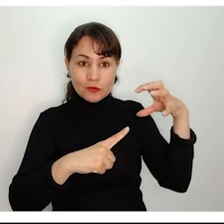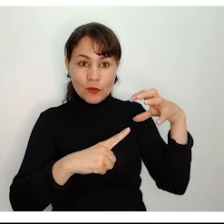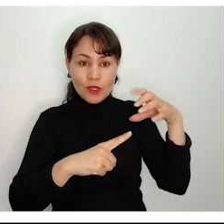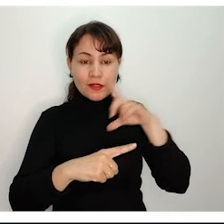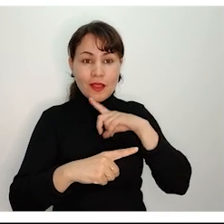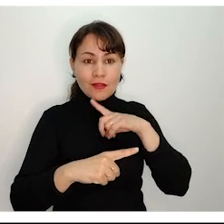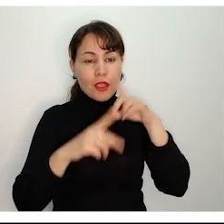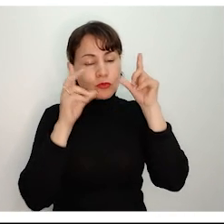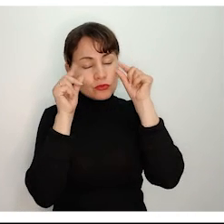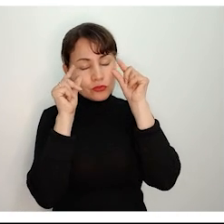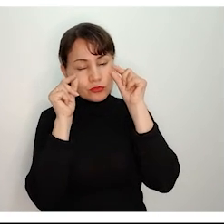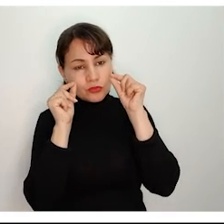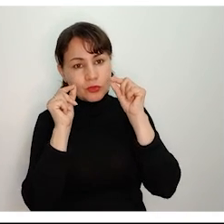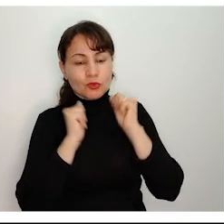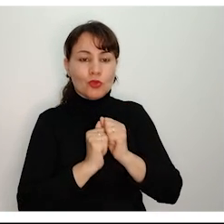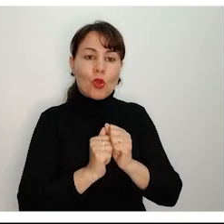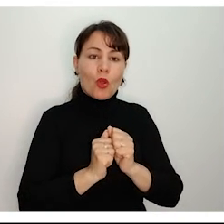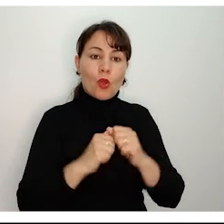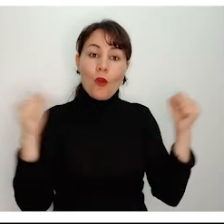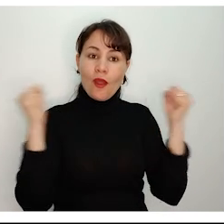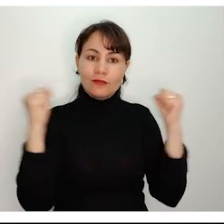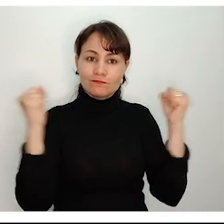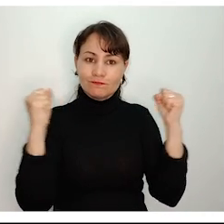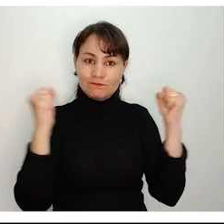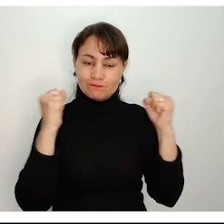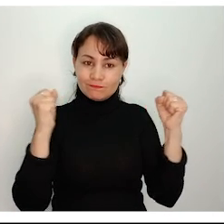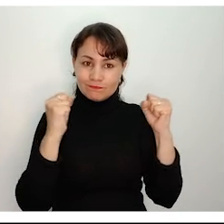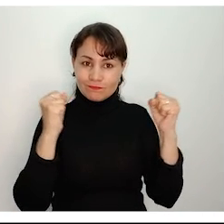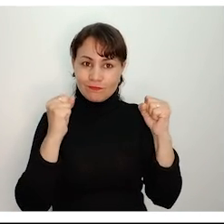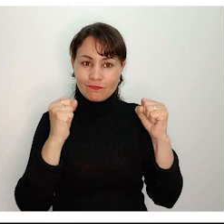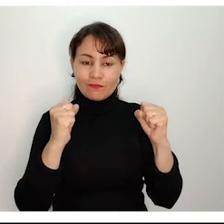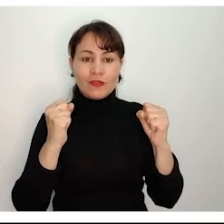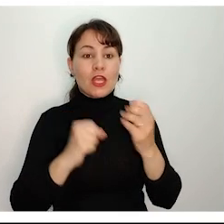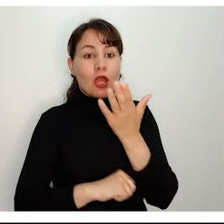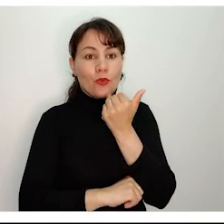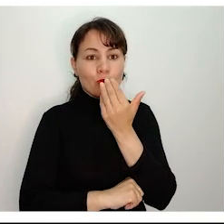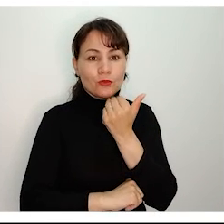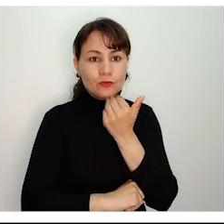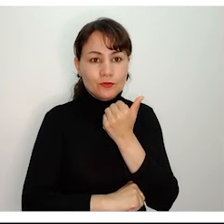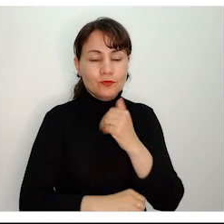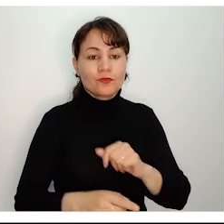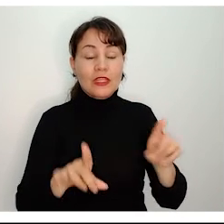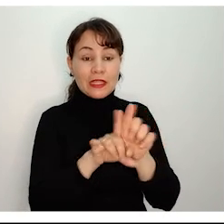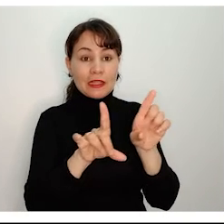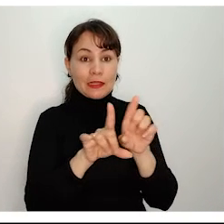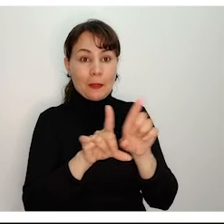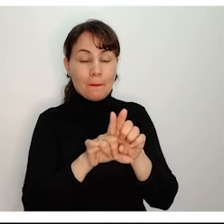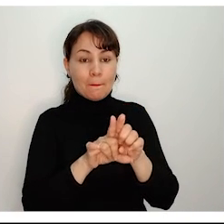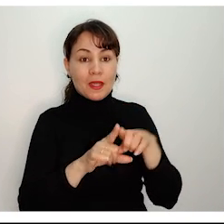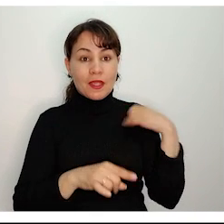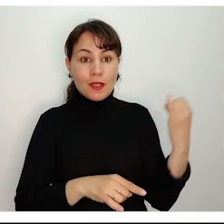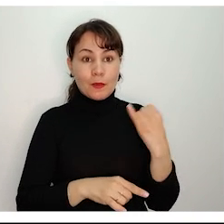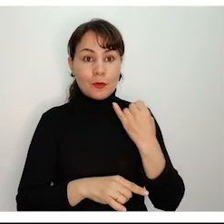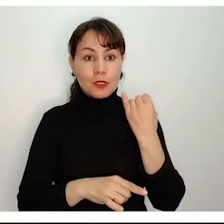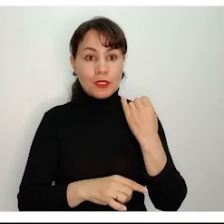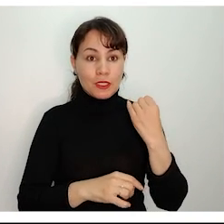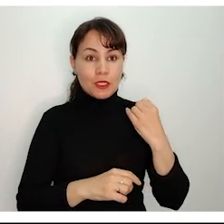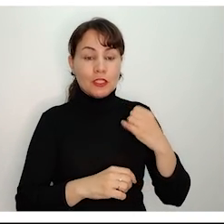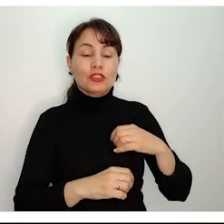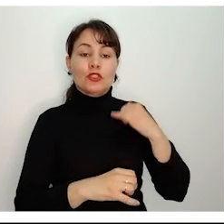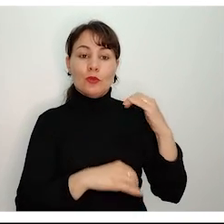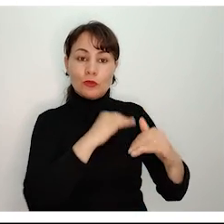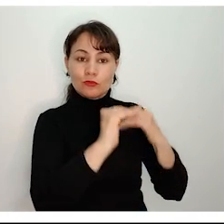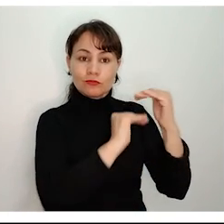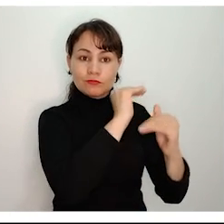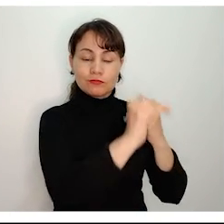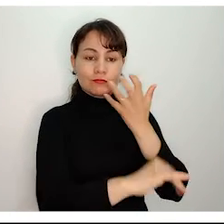essas influências, tem o sono, a atividade física e a nutrição, que também influenciam